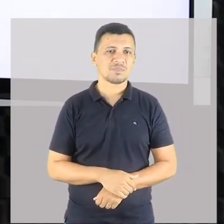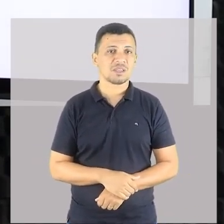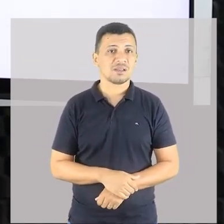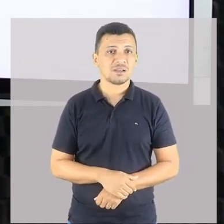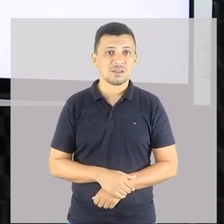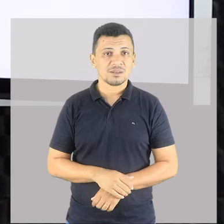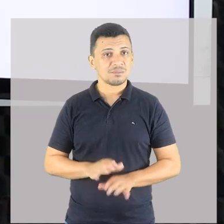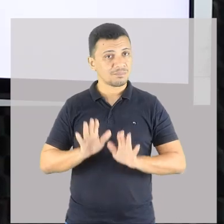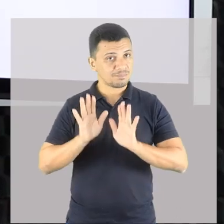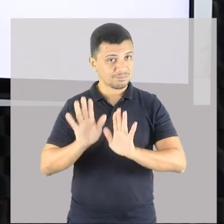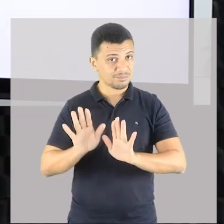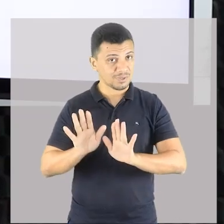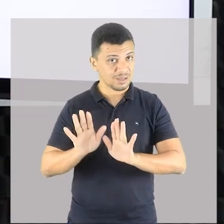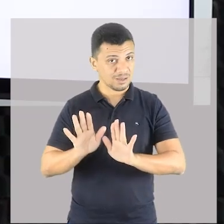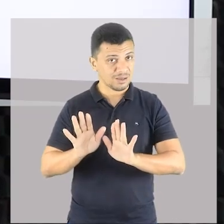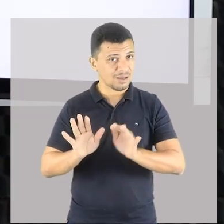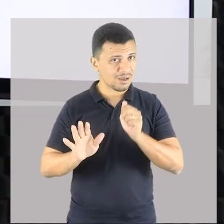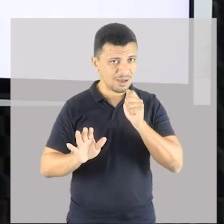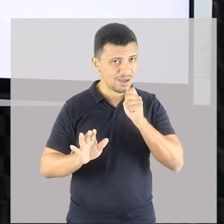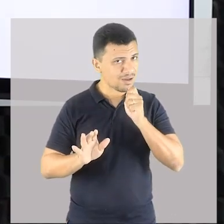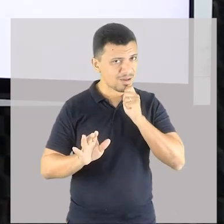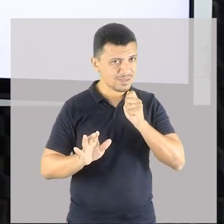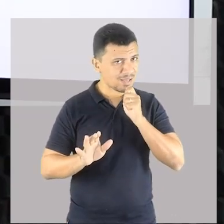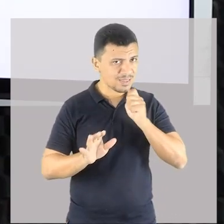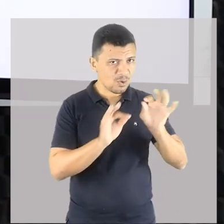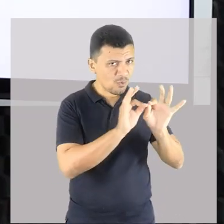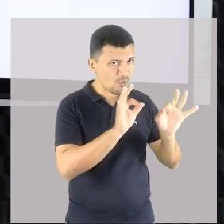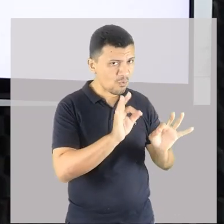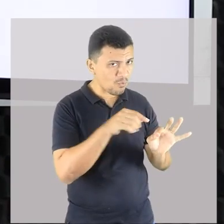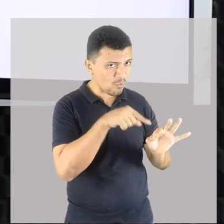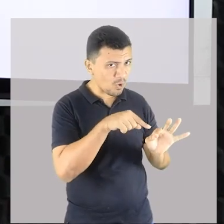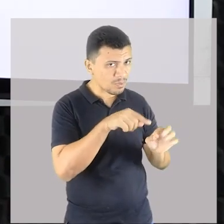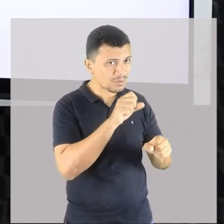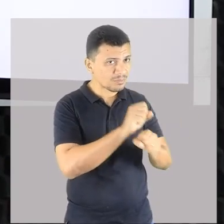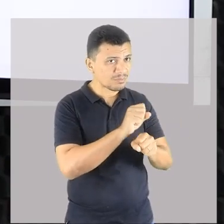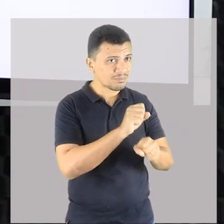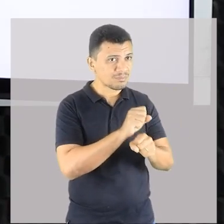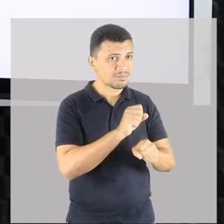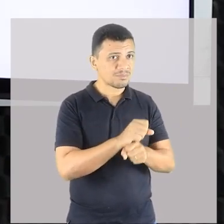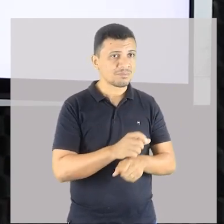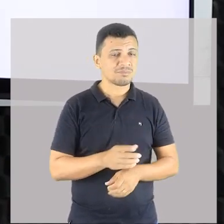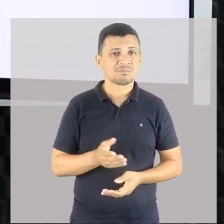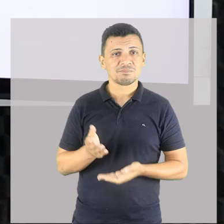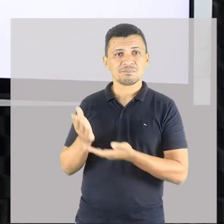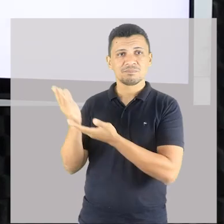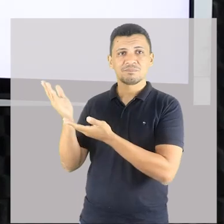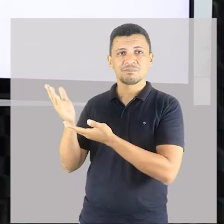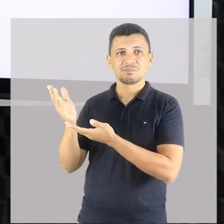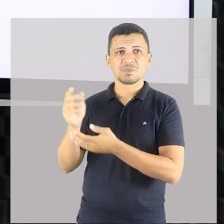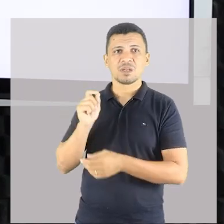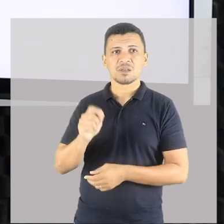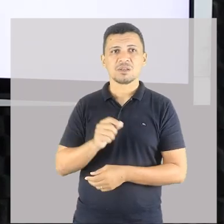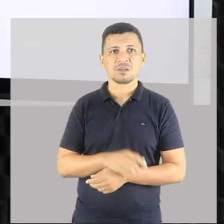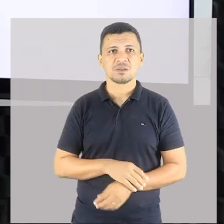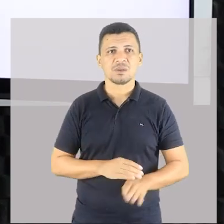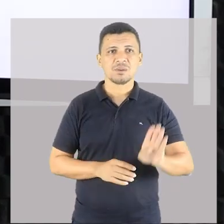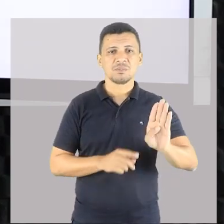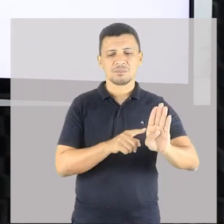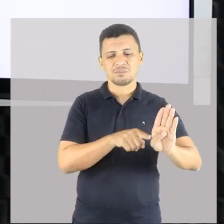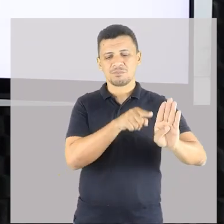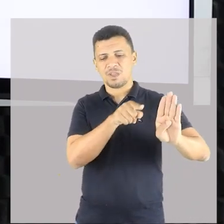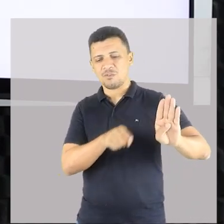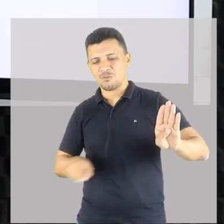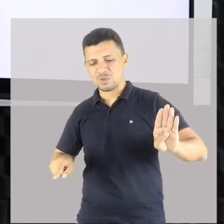Antes de eu apresentar as fórmulas para vocês, que a gente vai ver, ó, só dar uma passadinha. Inversamente proporcional à distância e